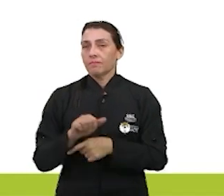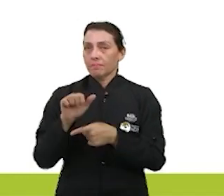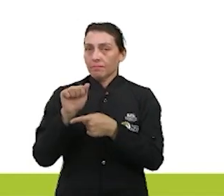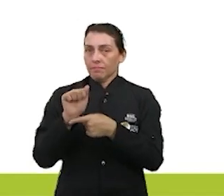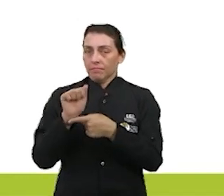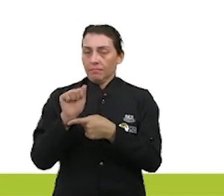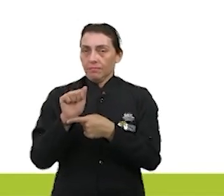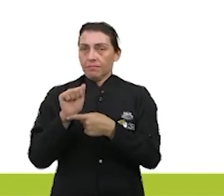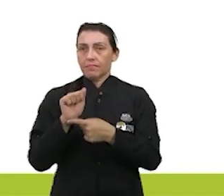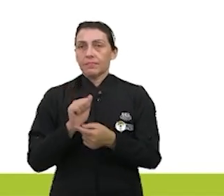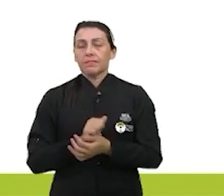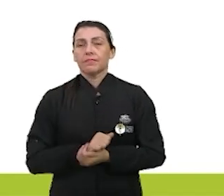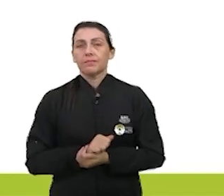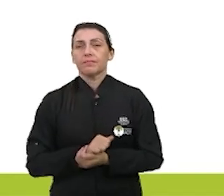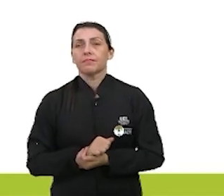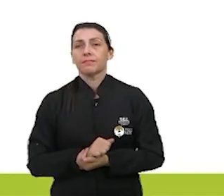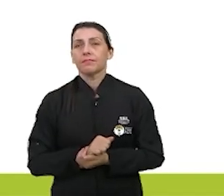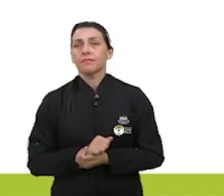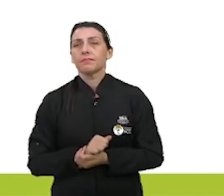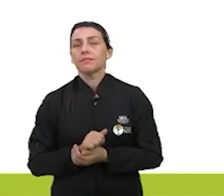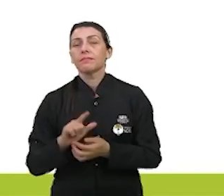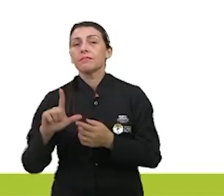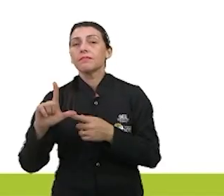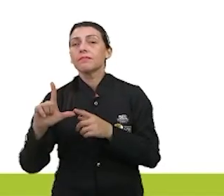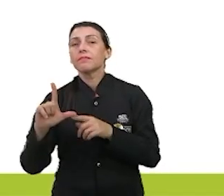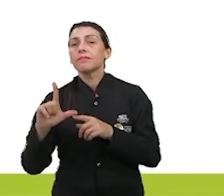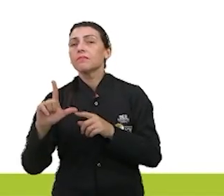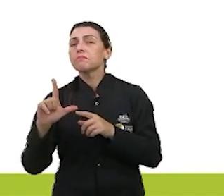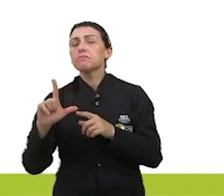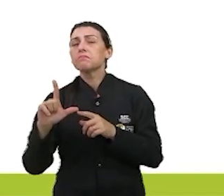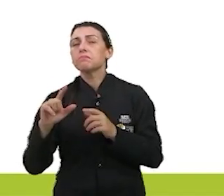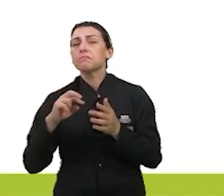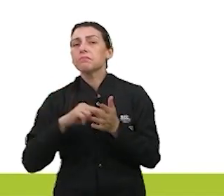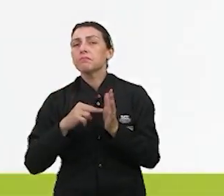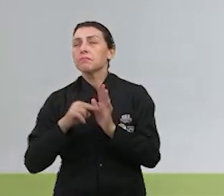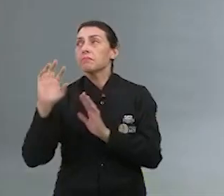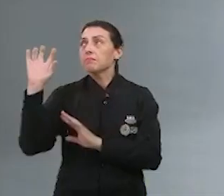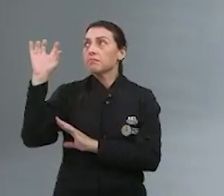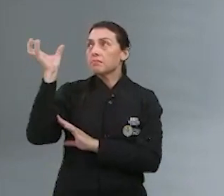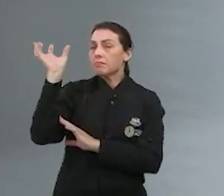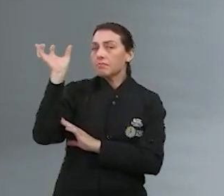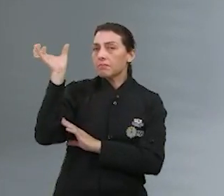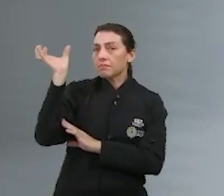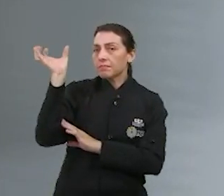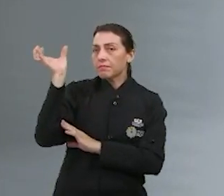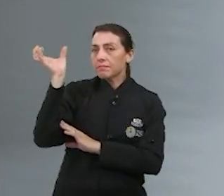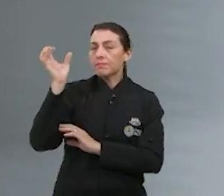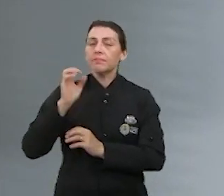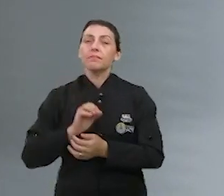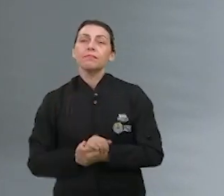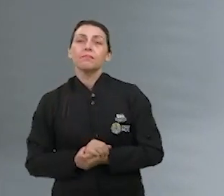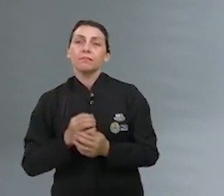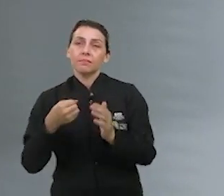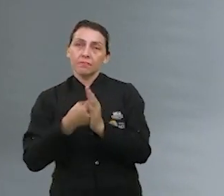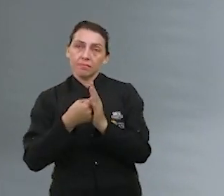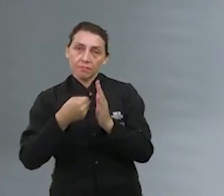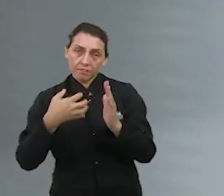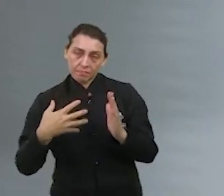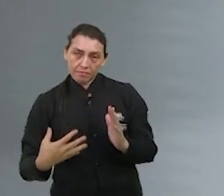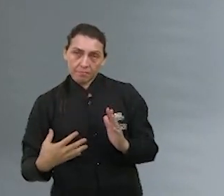A, cadê o L? Esse L é a lâmpada. A lâmpada, gente, ela é caracterizada